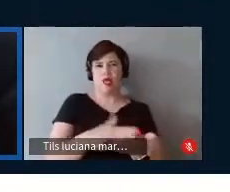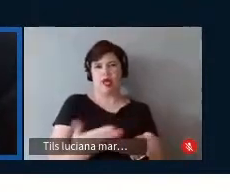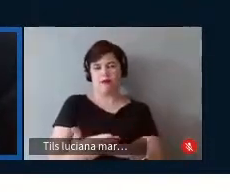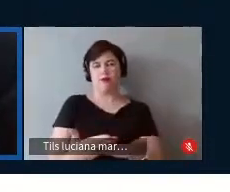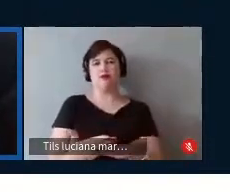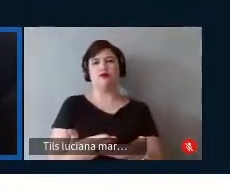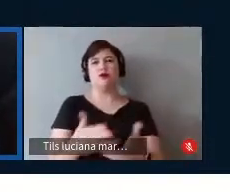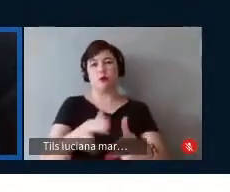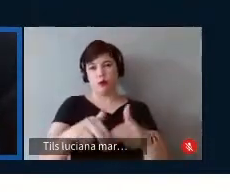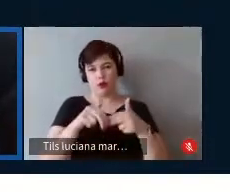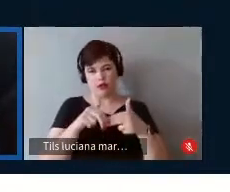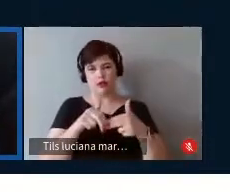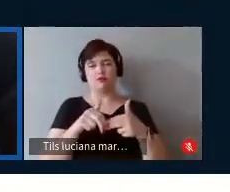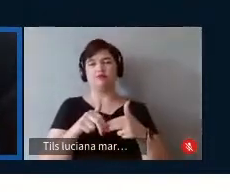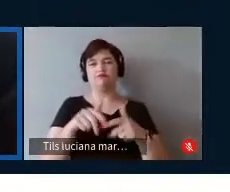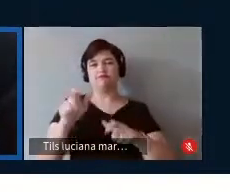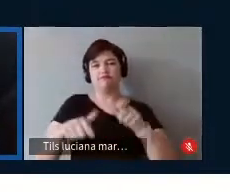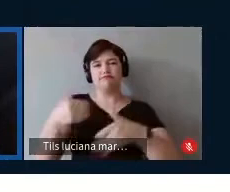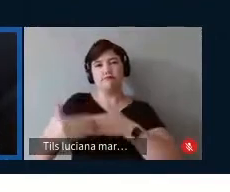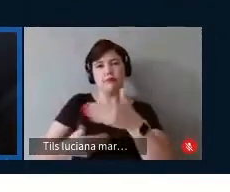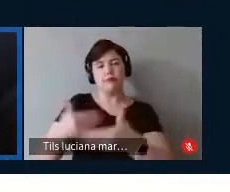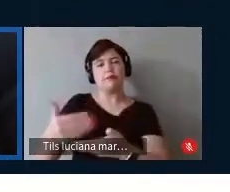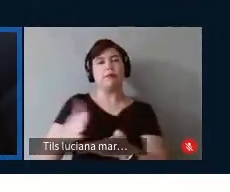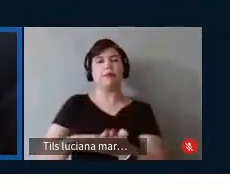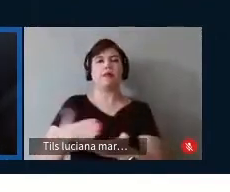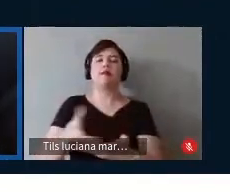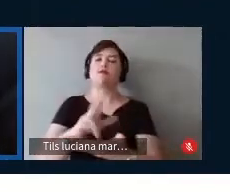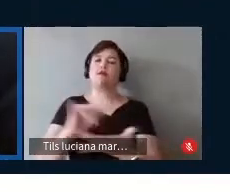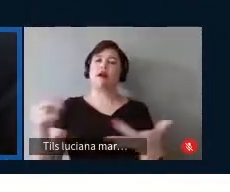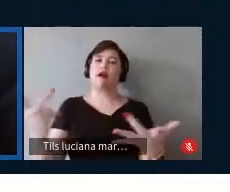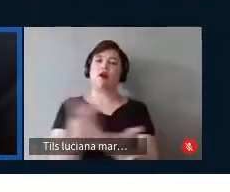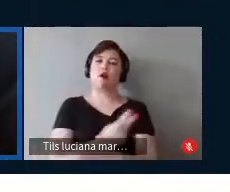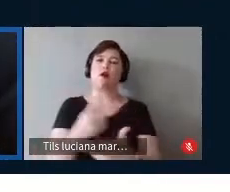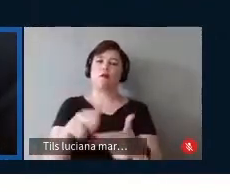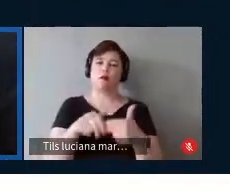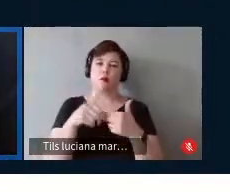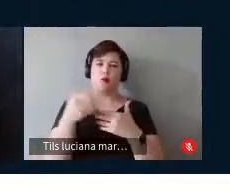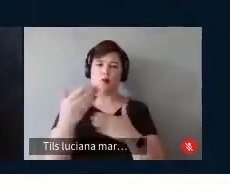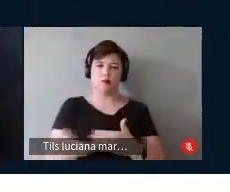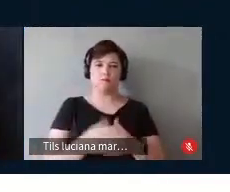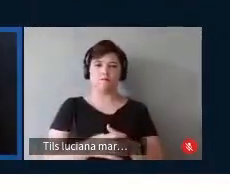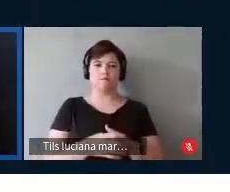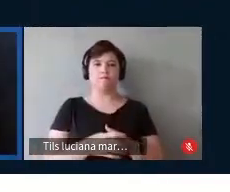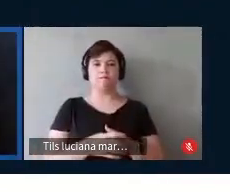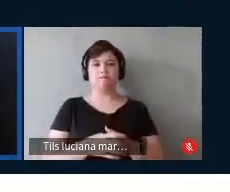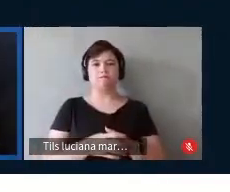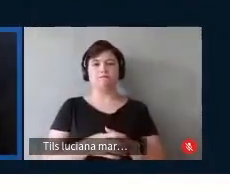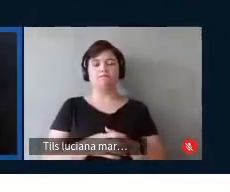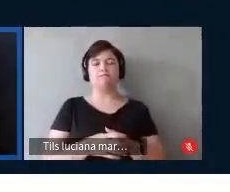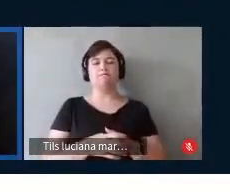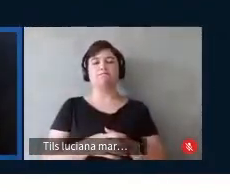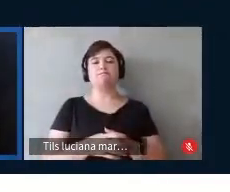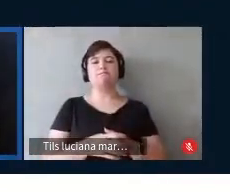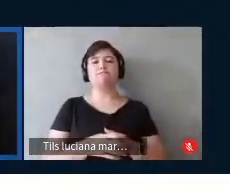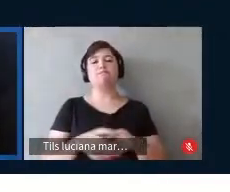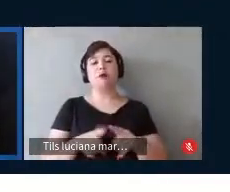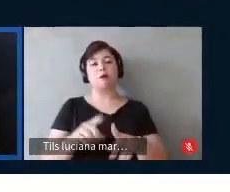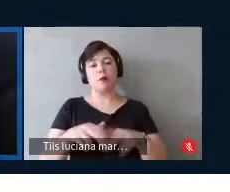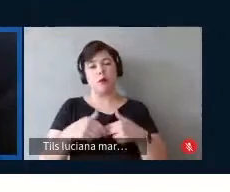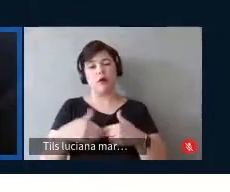esse desenvolvimento do intérprete, ele vai se dar exatamente dessa maneira. E a partir daí, a